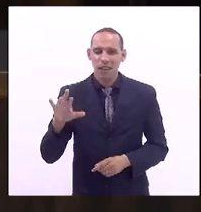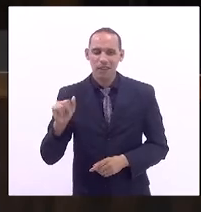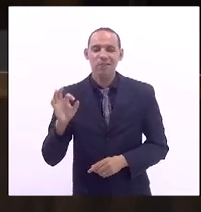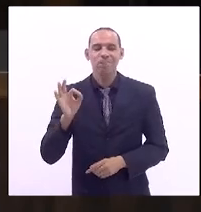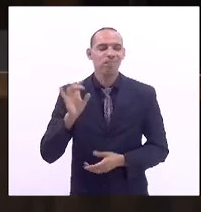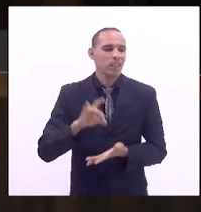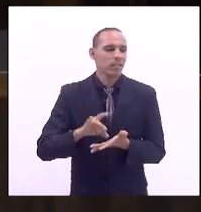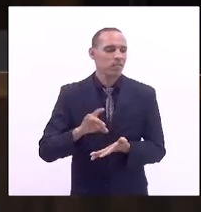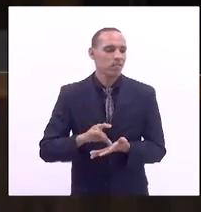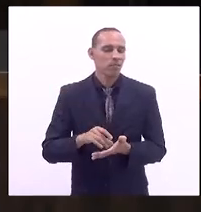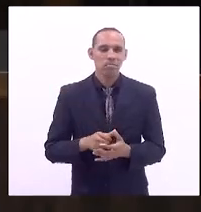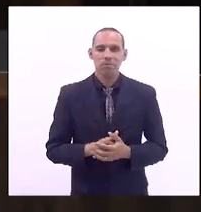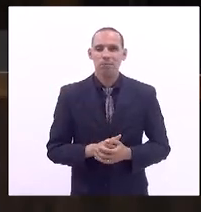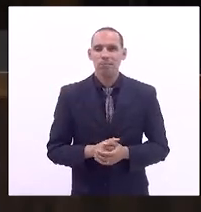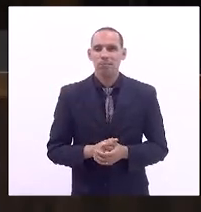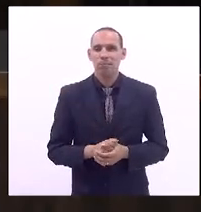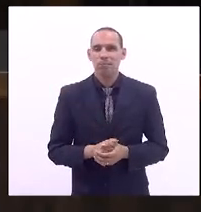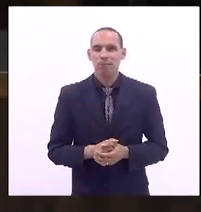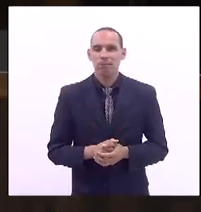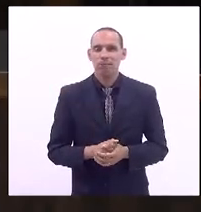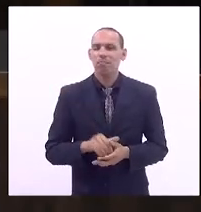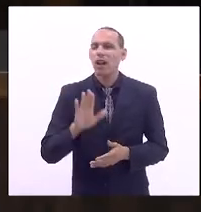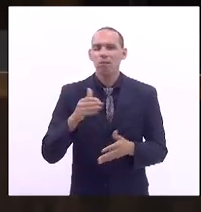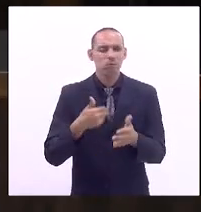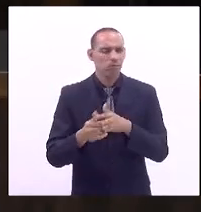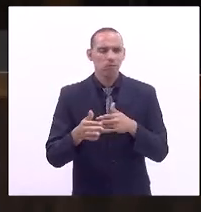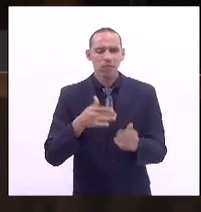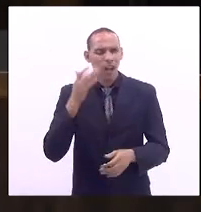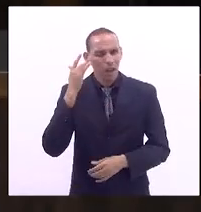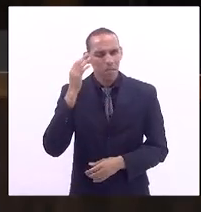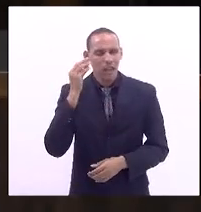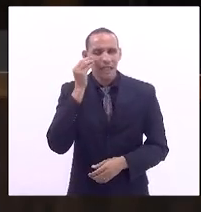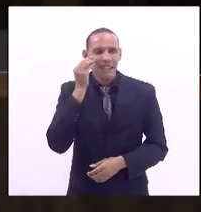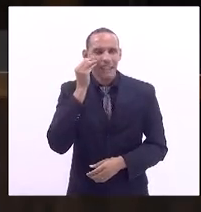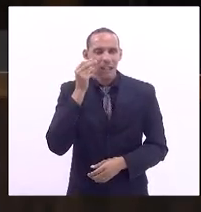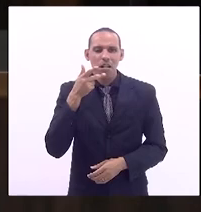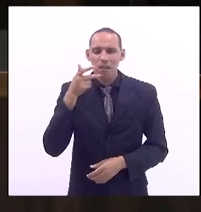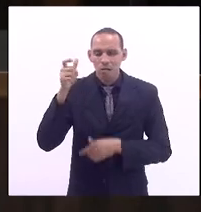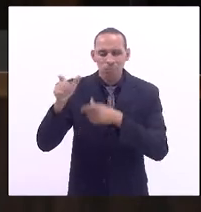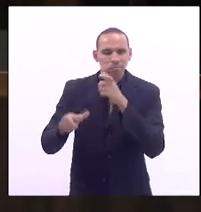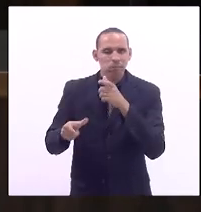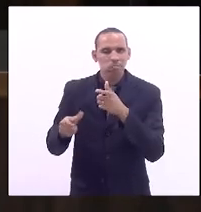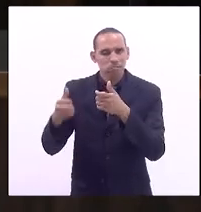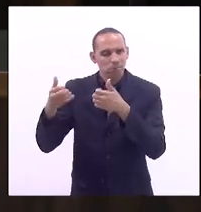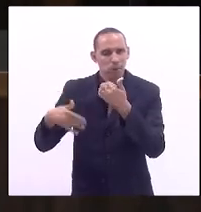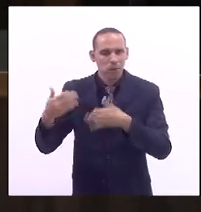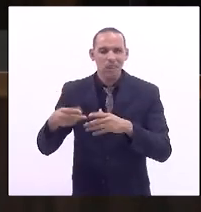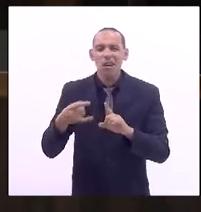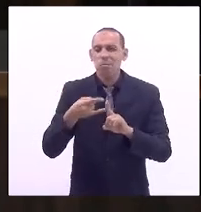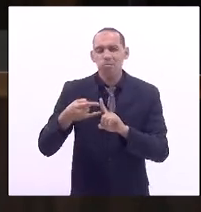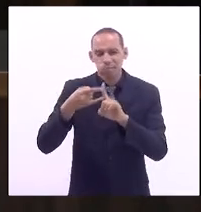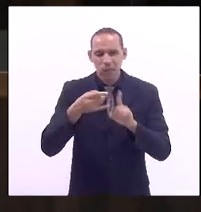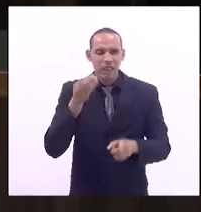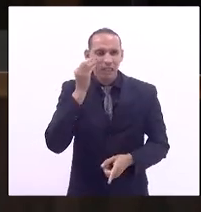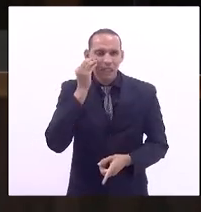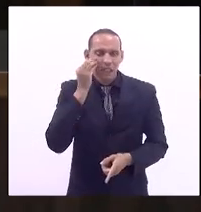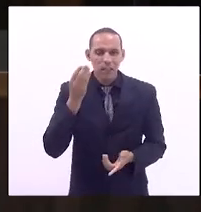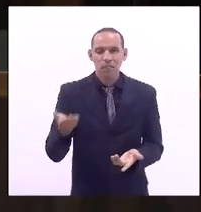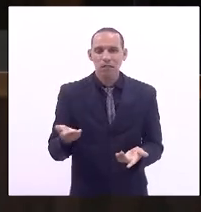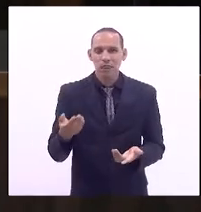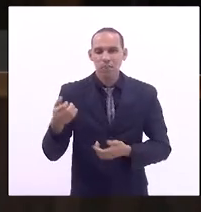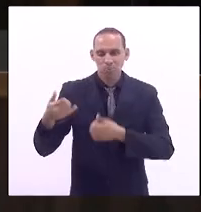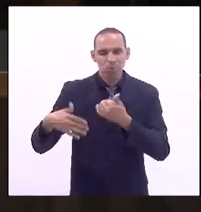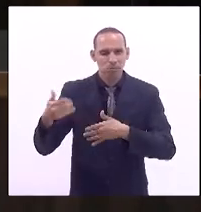assim tá de qualquer forma Vamos amanhã vou tentar falar a gente faz tenta fazer um zoom e